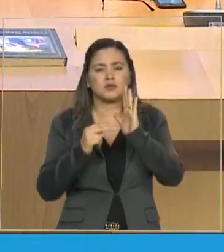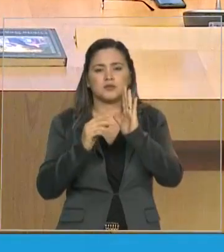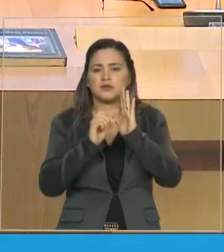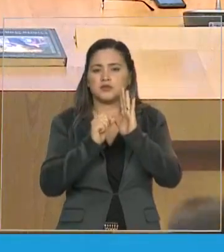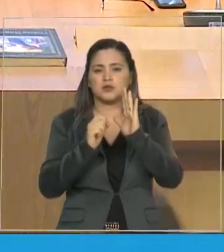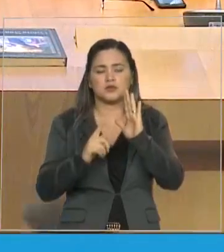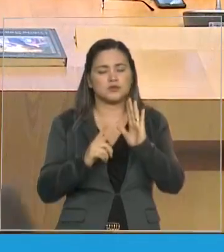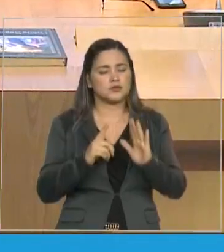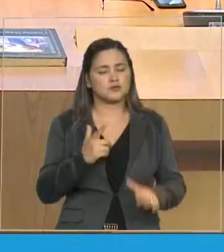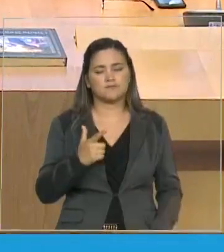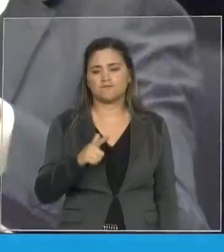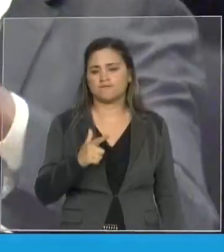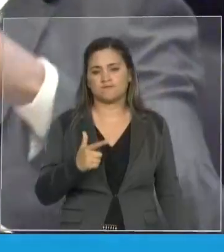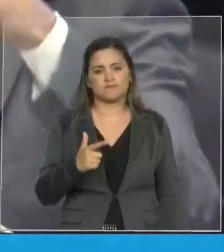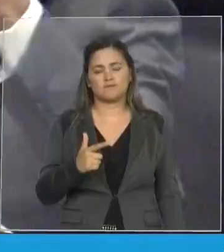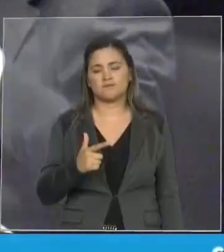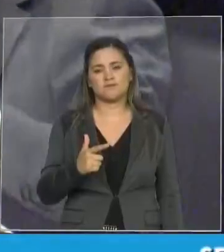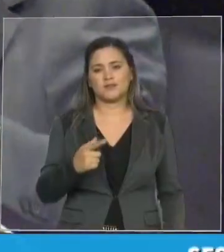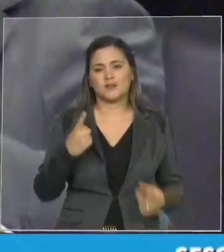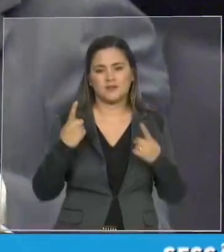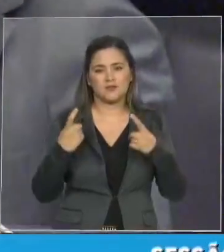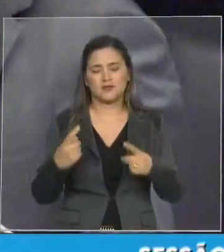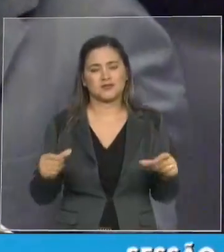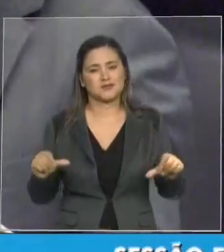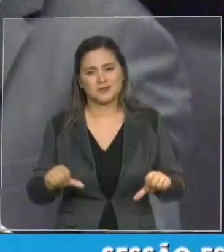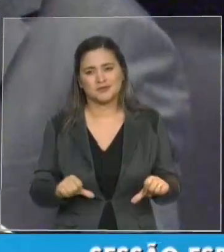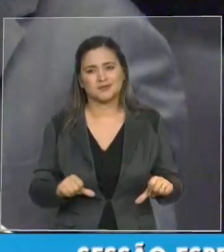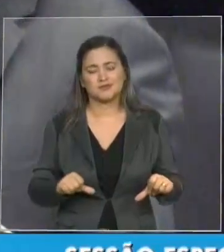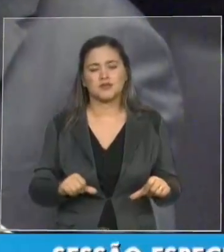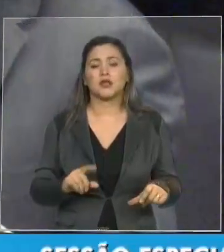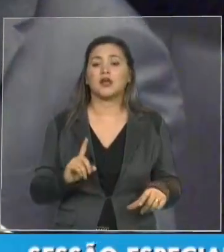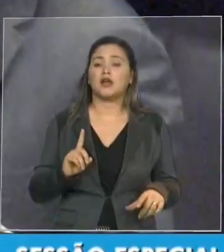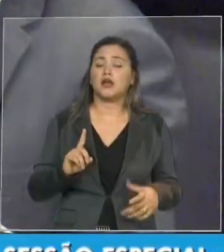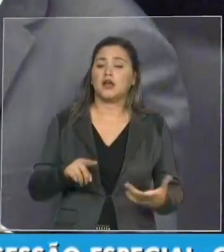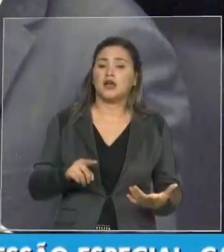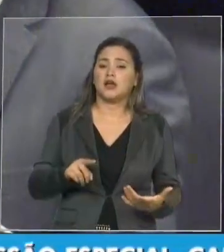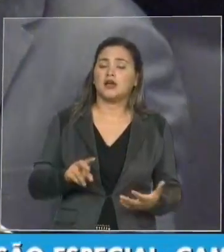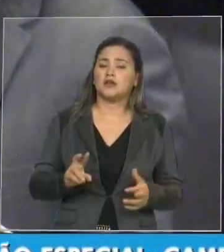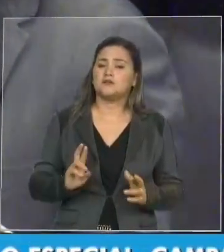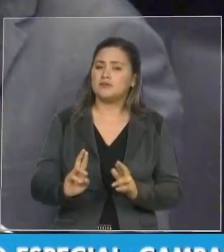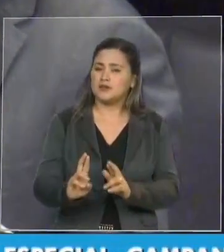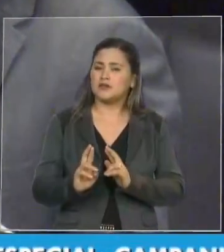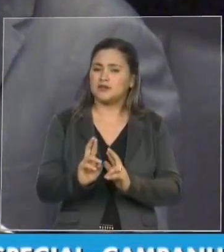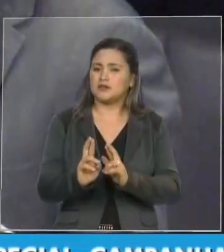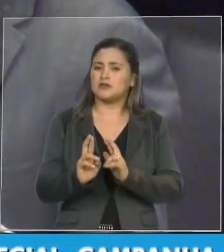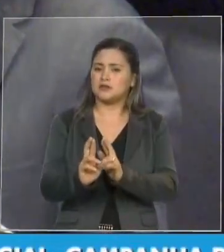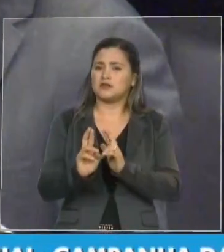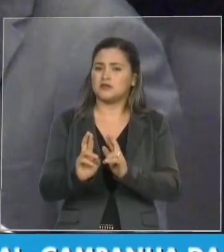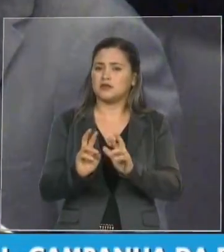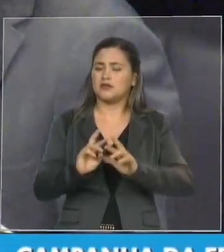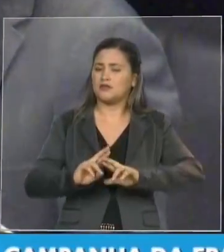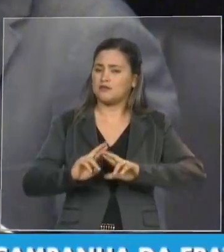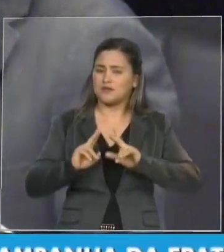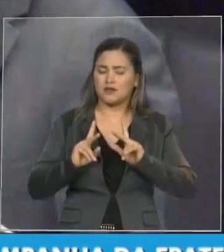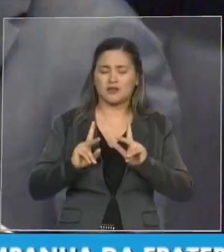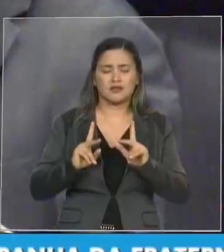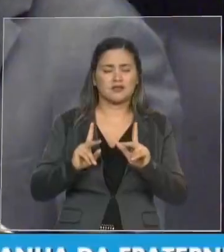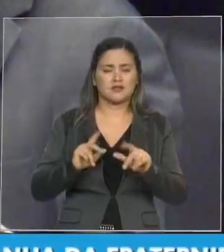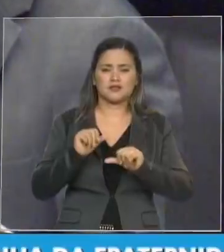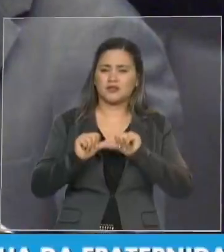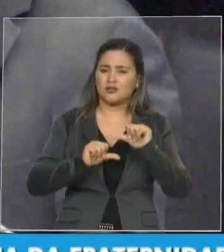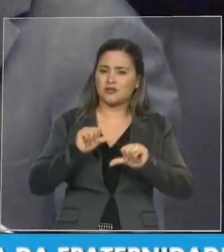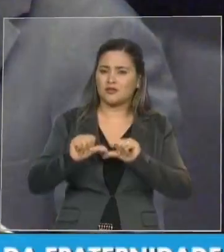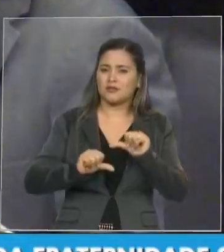de esperança de que as coisas podem ser diferentes a partir de uma construção feita por